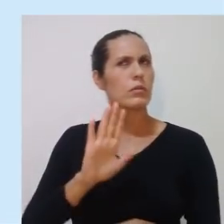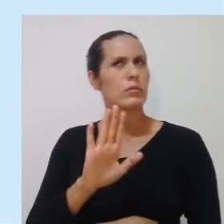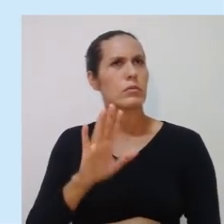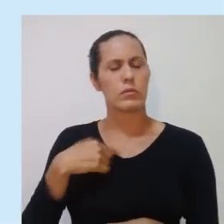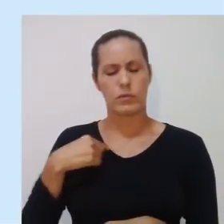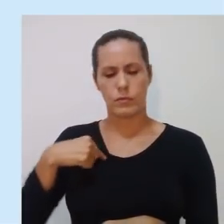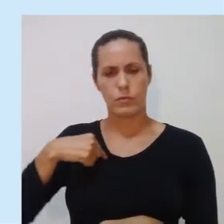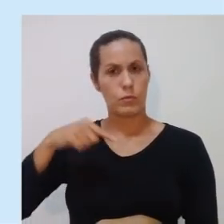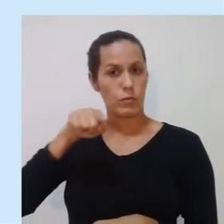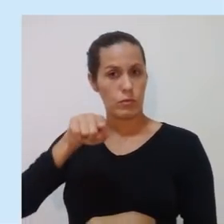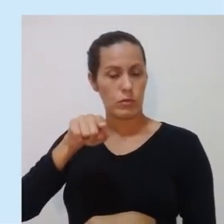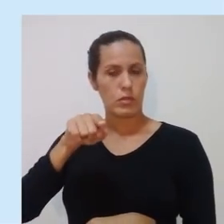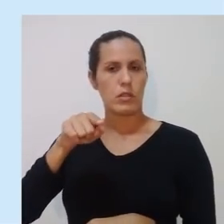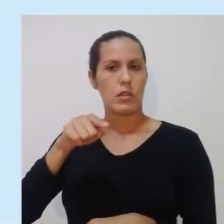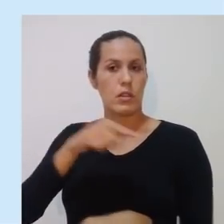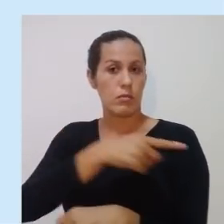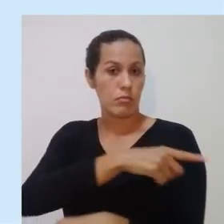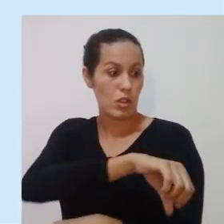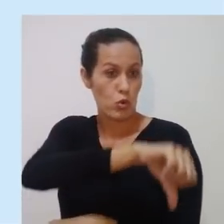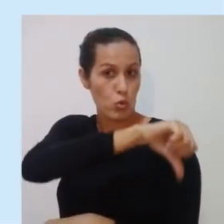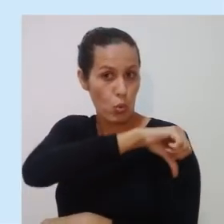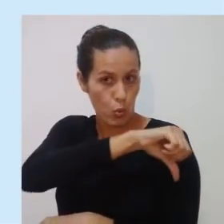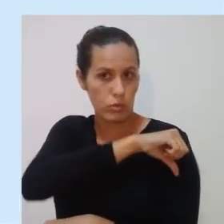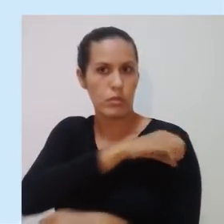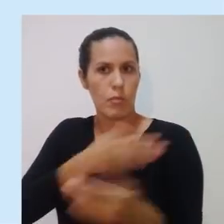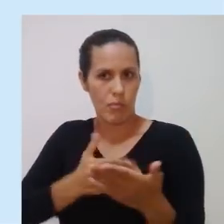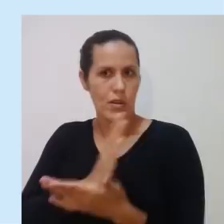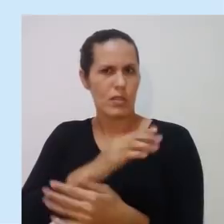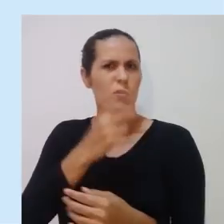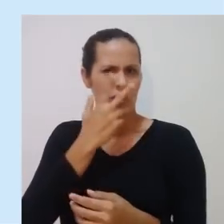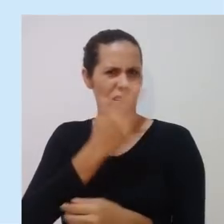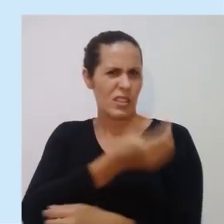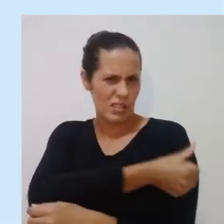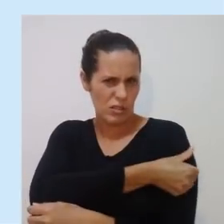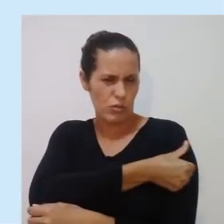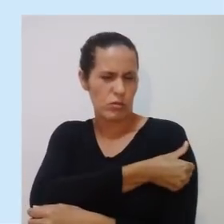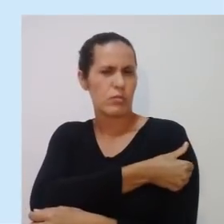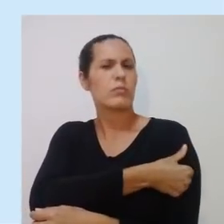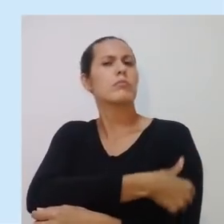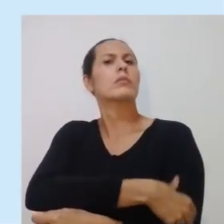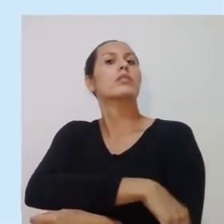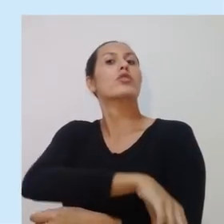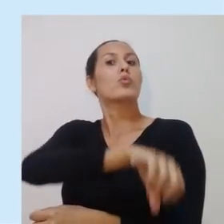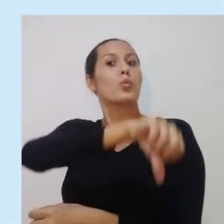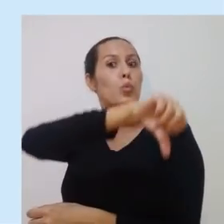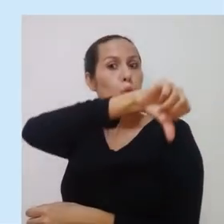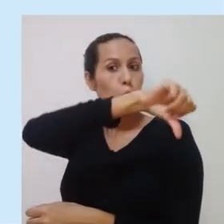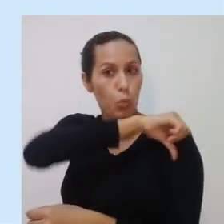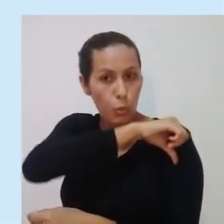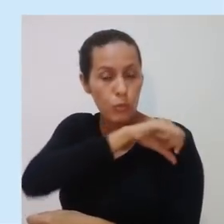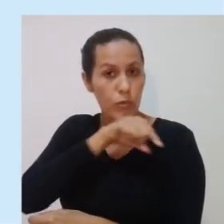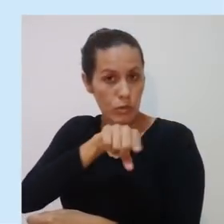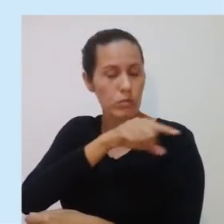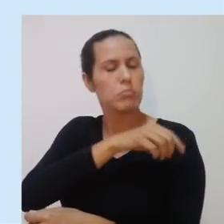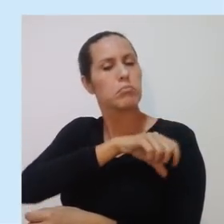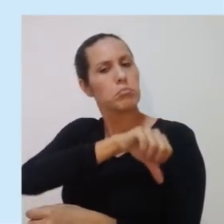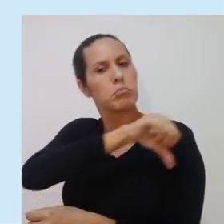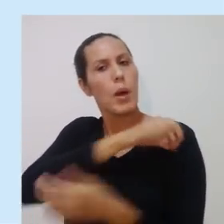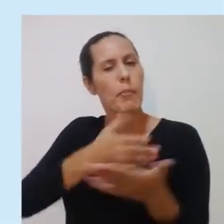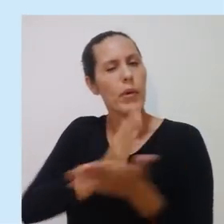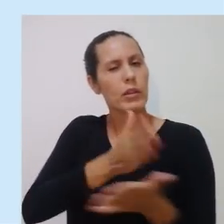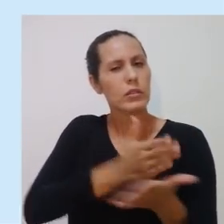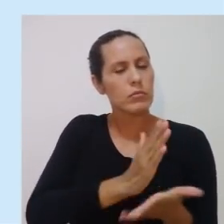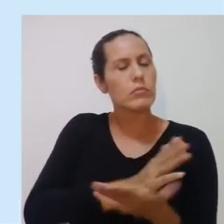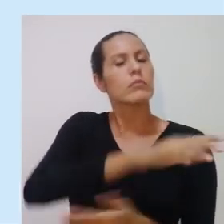eu vou te dizer. Quando você chegar no 9º ano, presta atenção, eu sei que você está no 6º ano. Quando você chegar ao